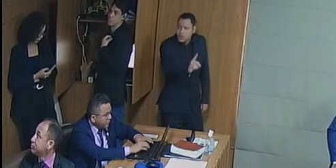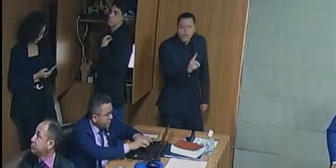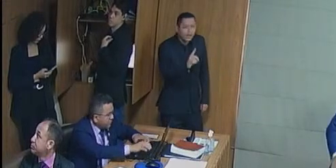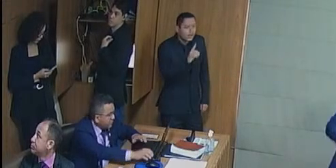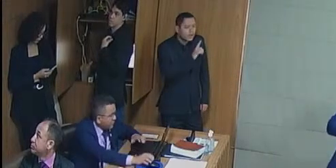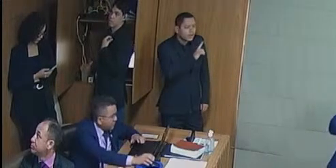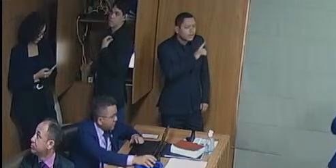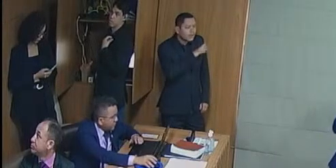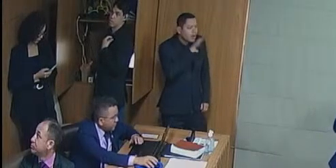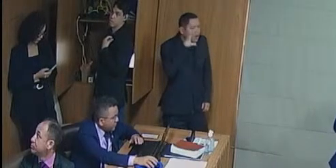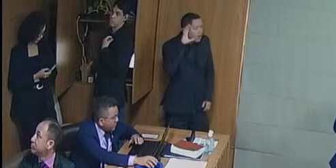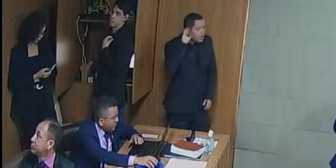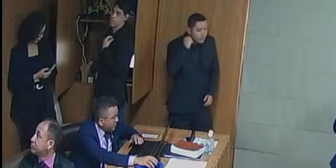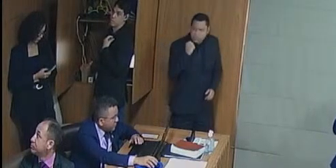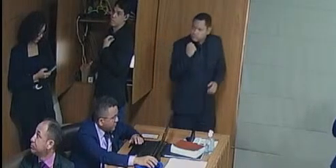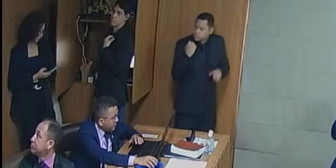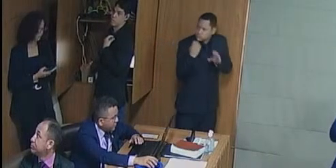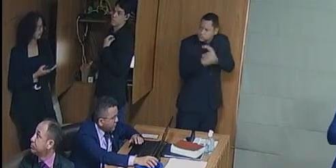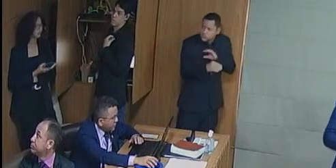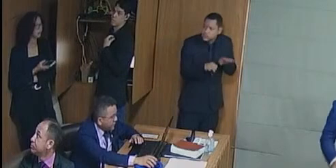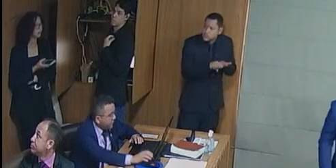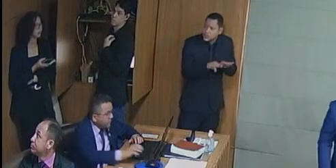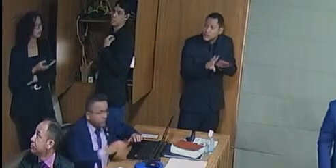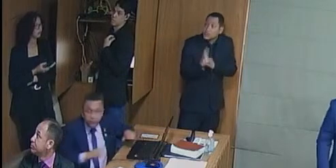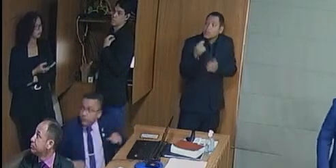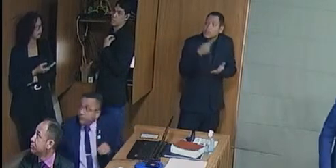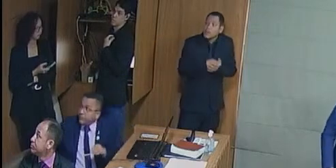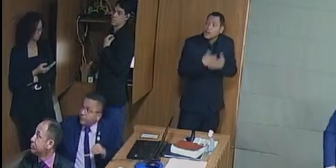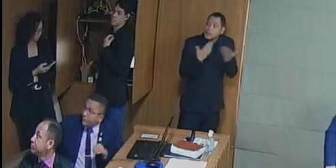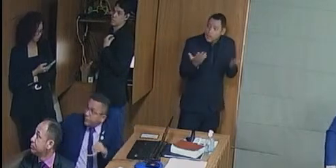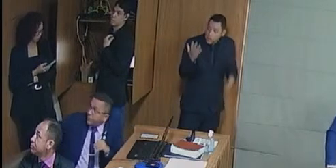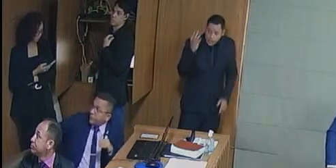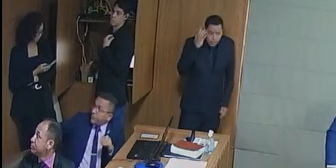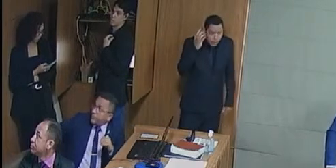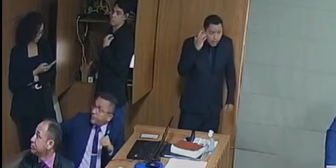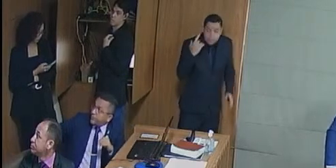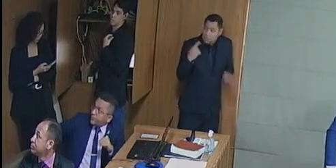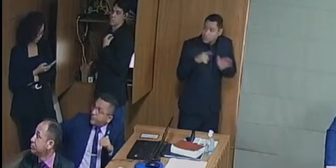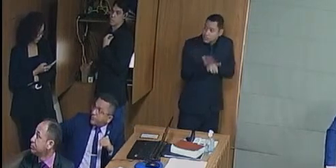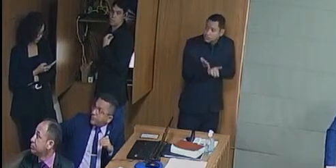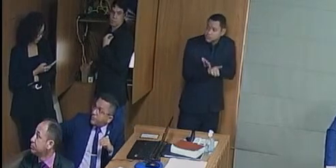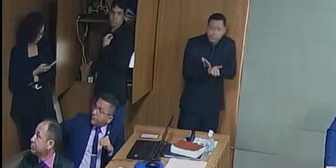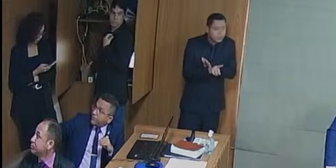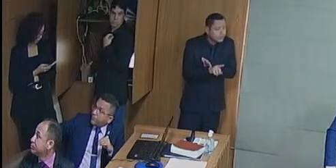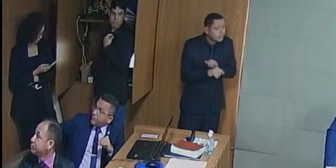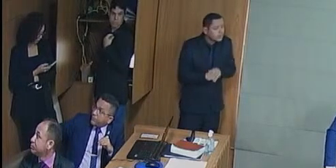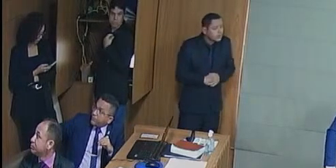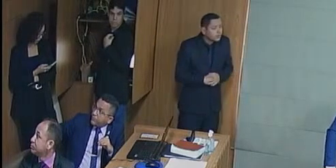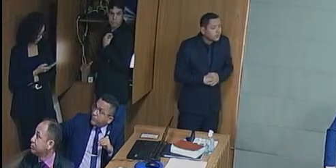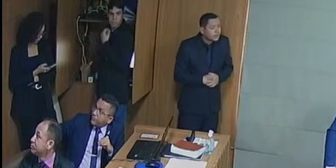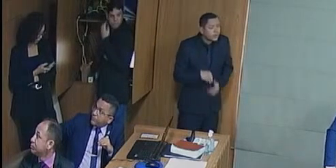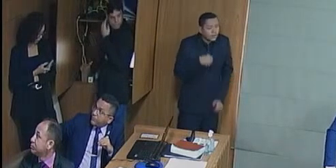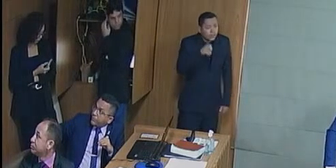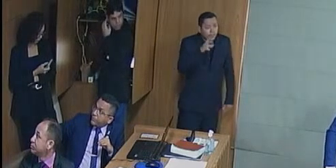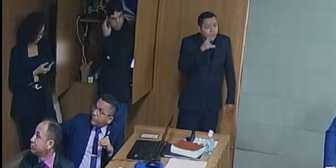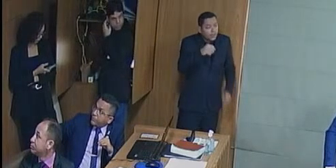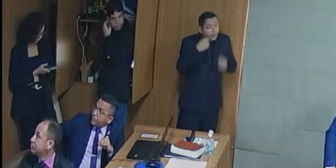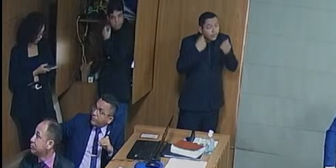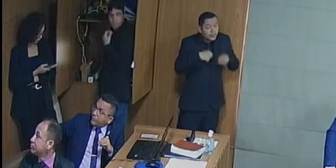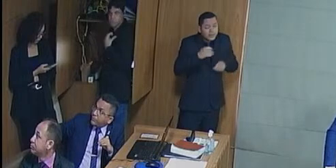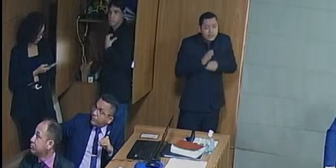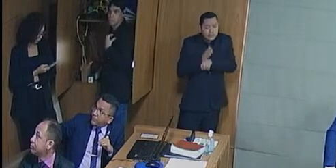áudio não consegue me me retornar e o pagamento sai amanhã porque no caso do Mauro ele precisa ir na